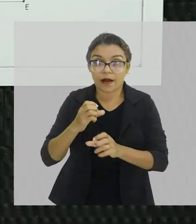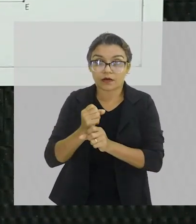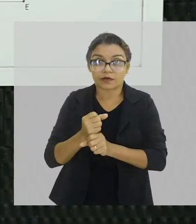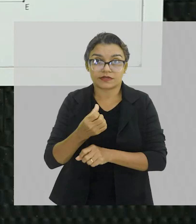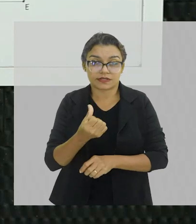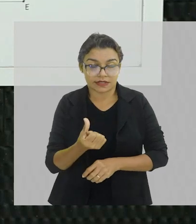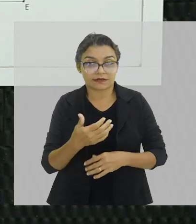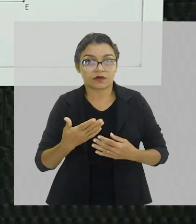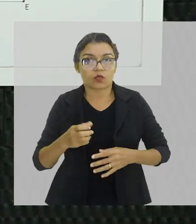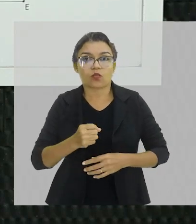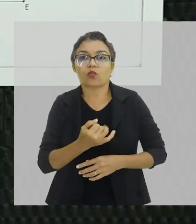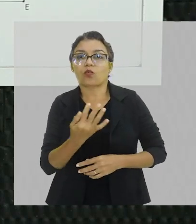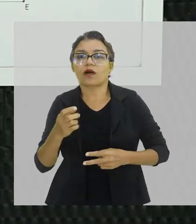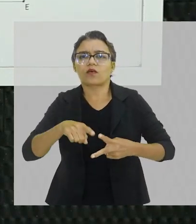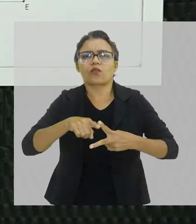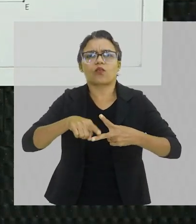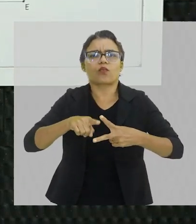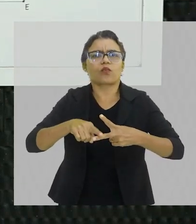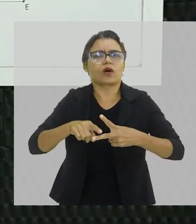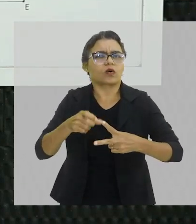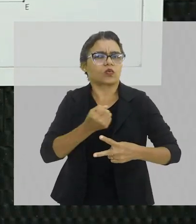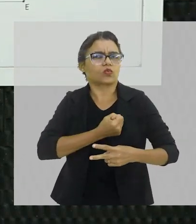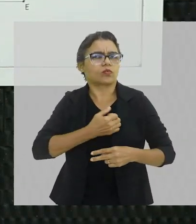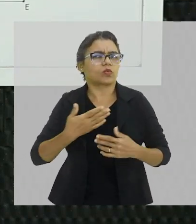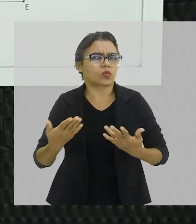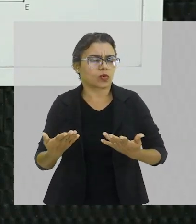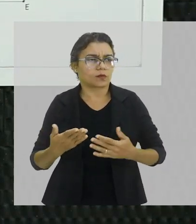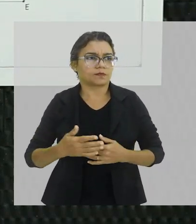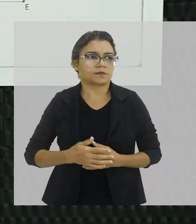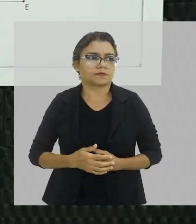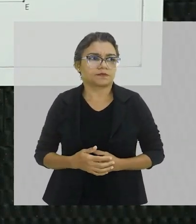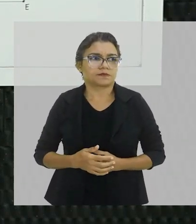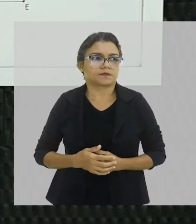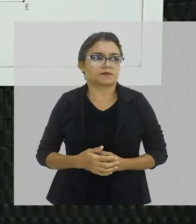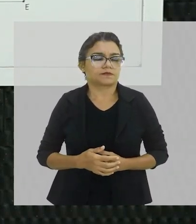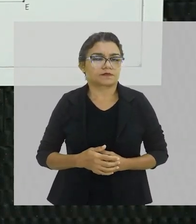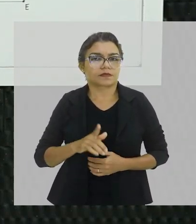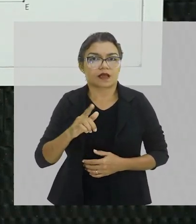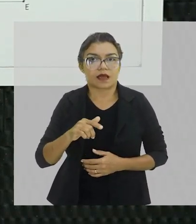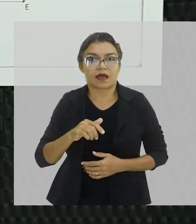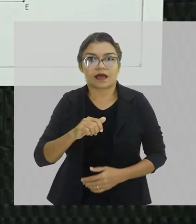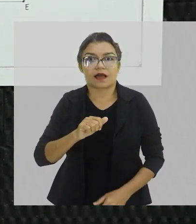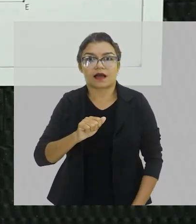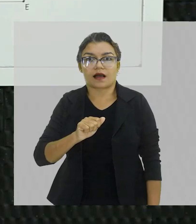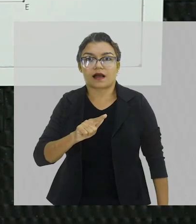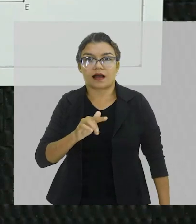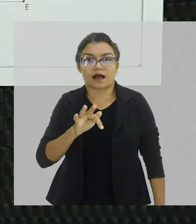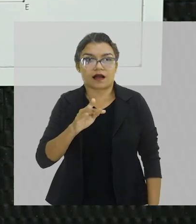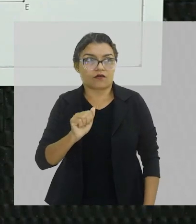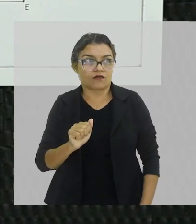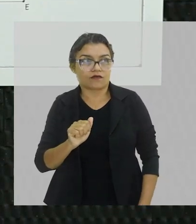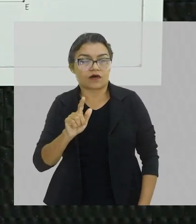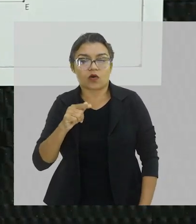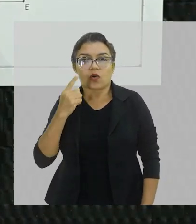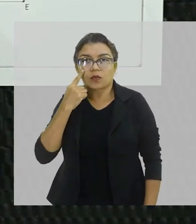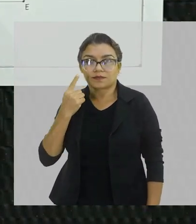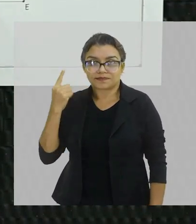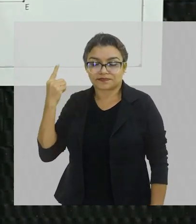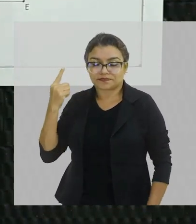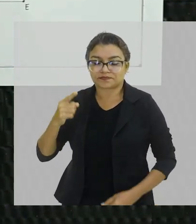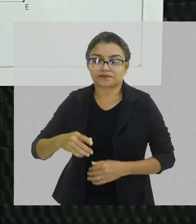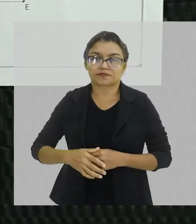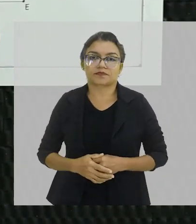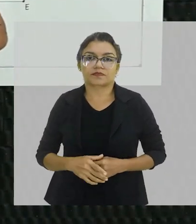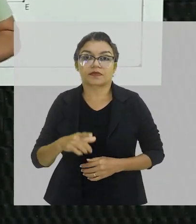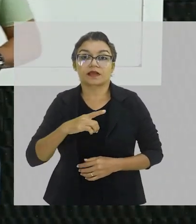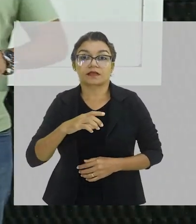equivale um ângulo desse aqui, ó. Esse ângulo aqui, ó, vou chamar esse ângulo aqui de alfa, quanto é que ele vale? Olha só,